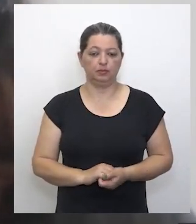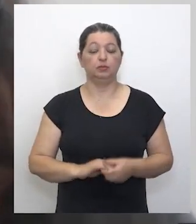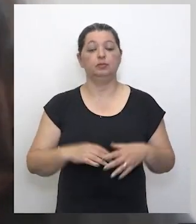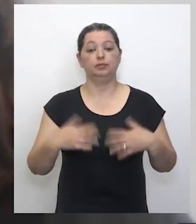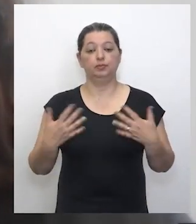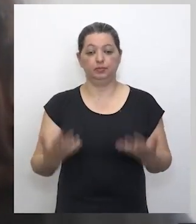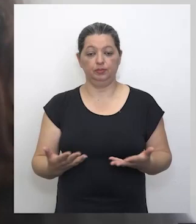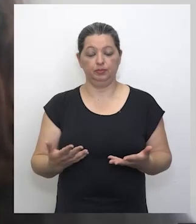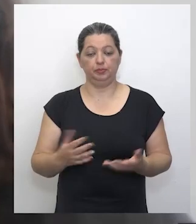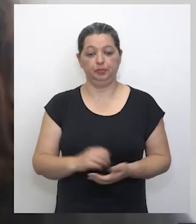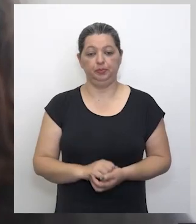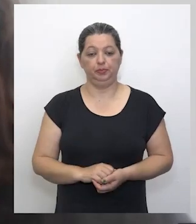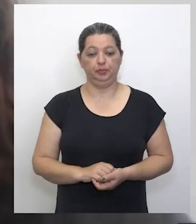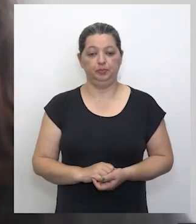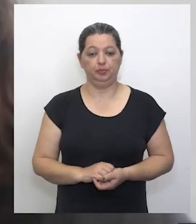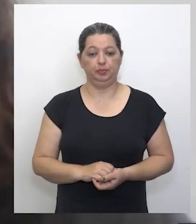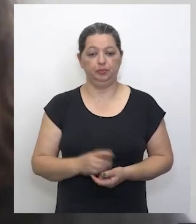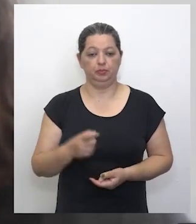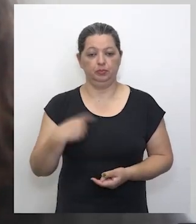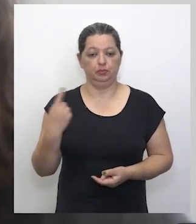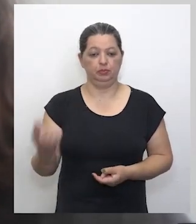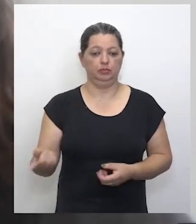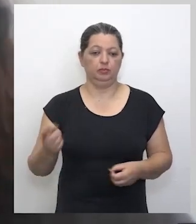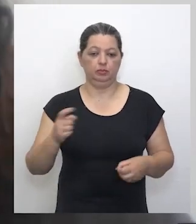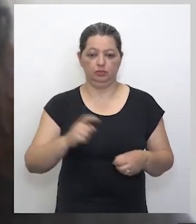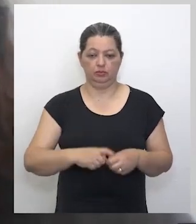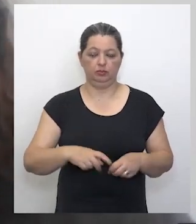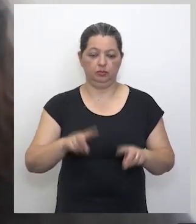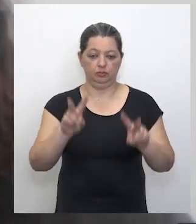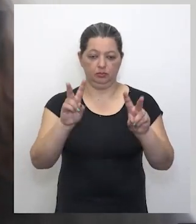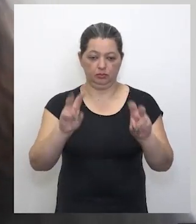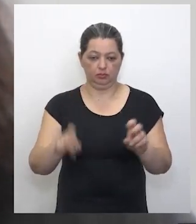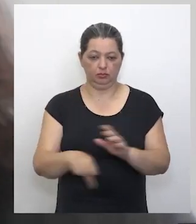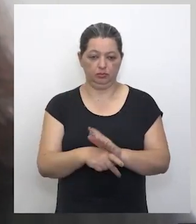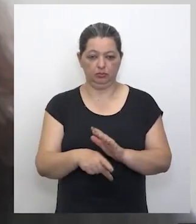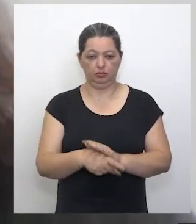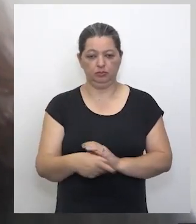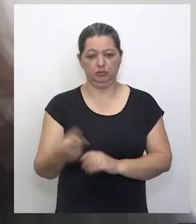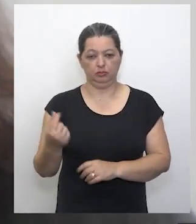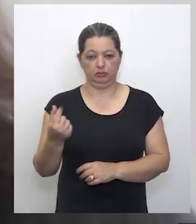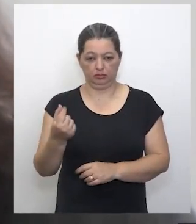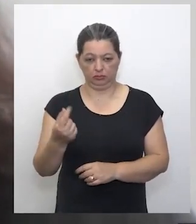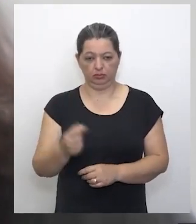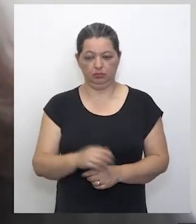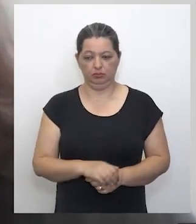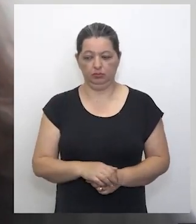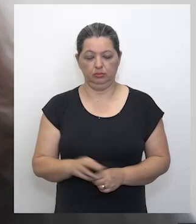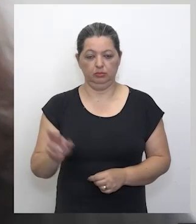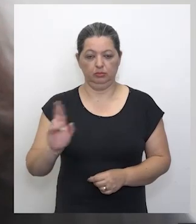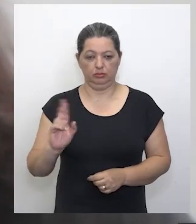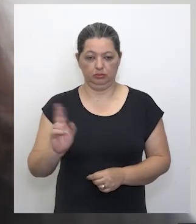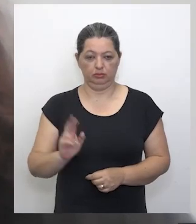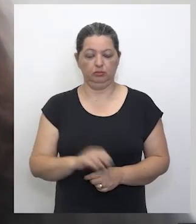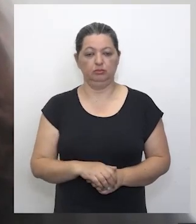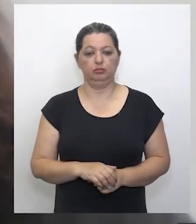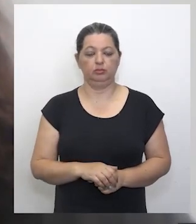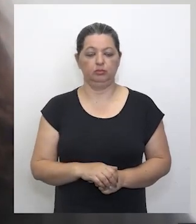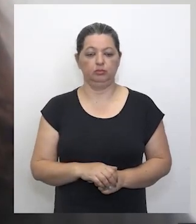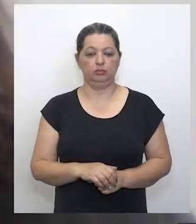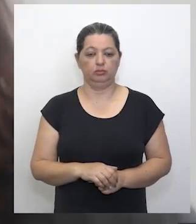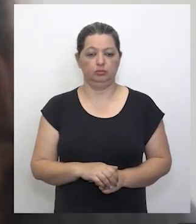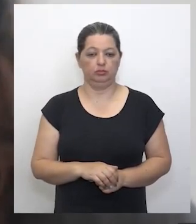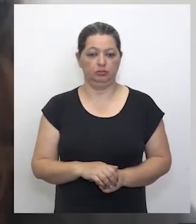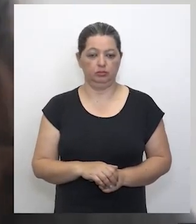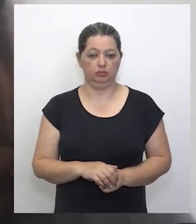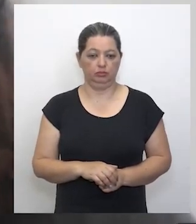Então, quando nós estamos voltando ao sistema monetário, podemos sugerir uma conversa com uma breve circulação